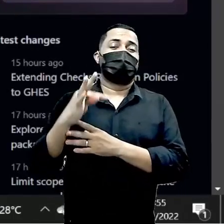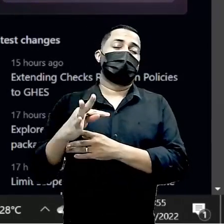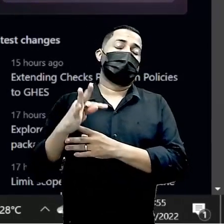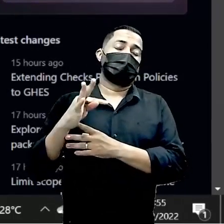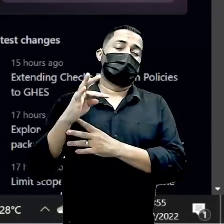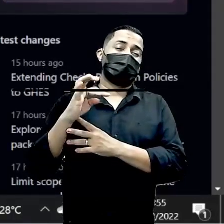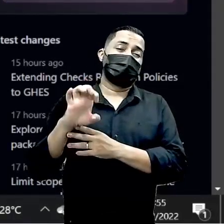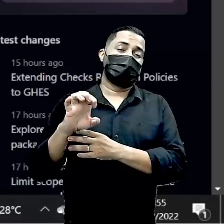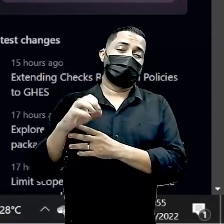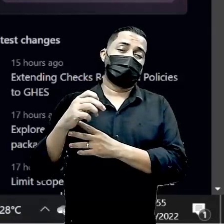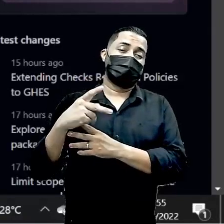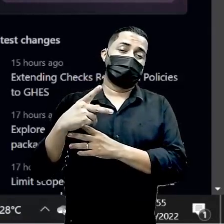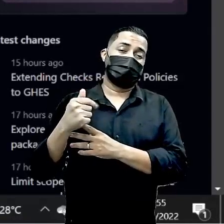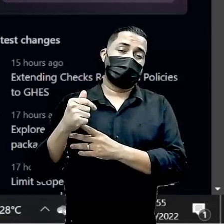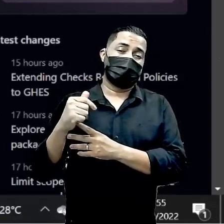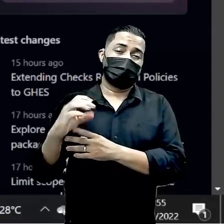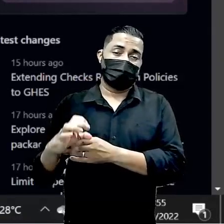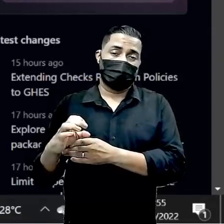Não, Etpack Game.